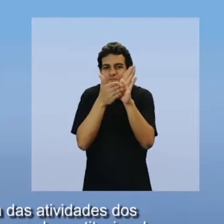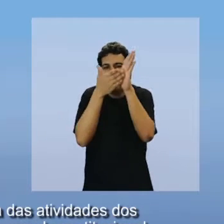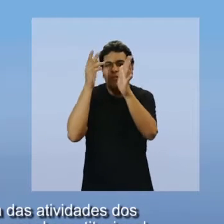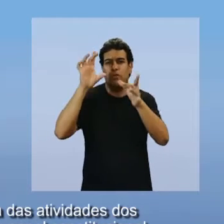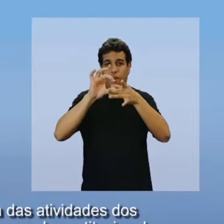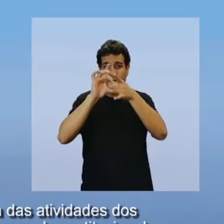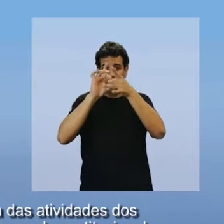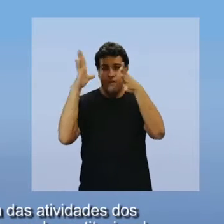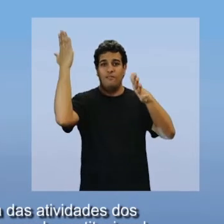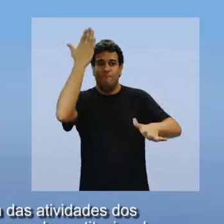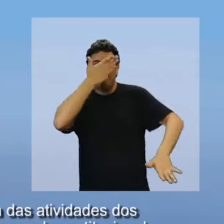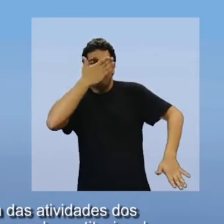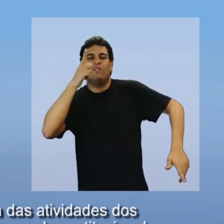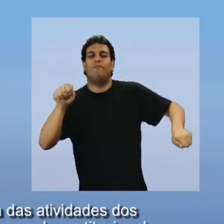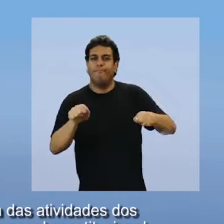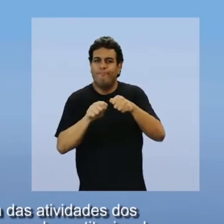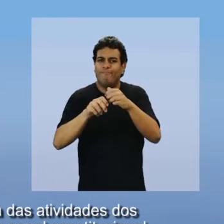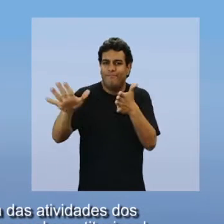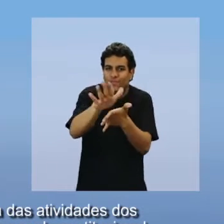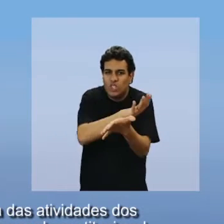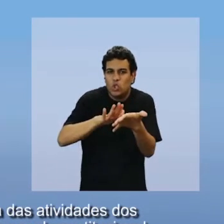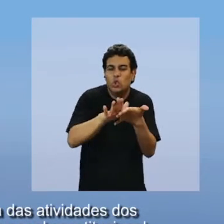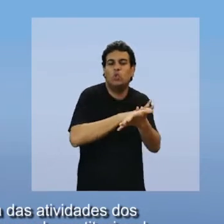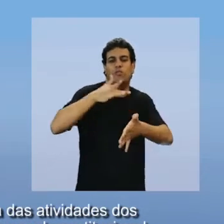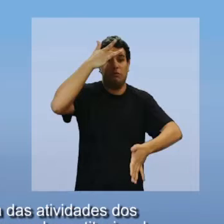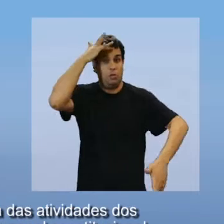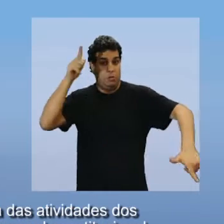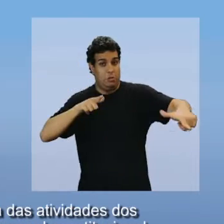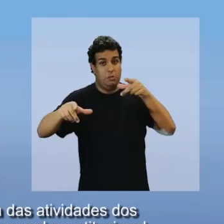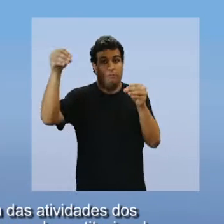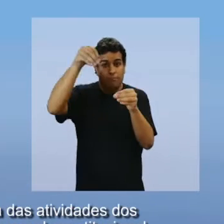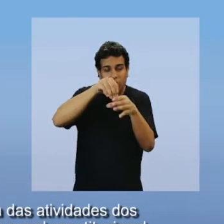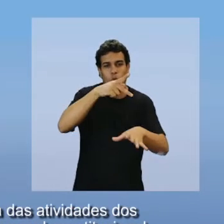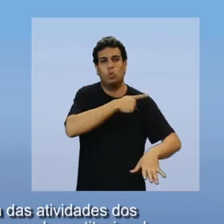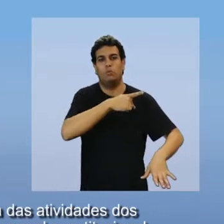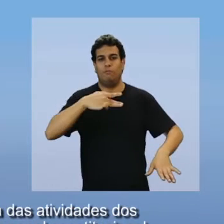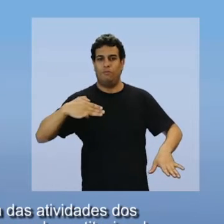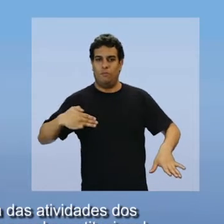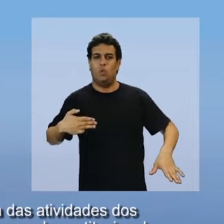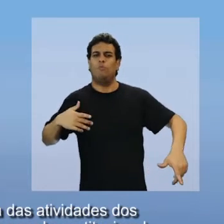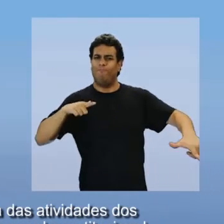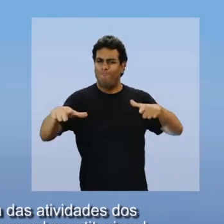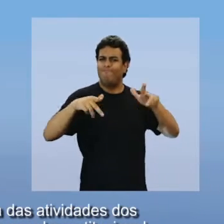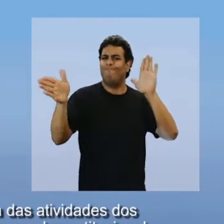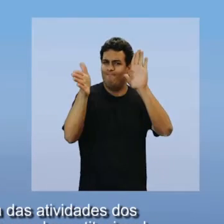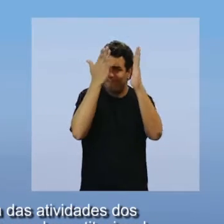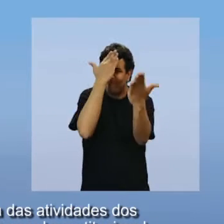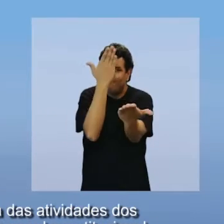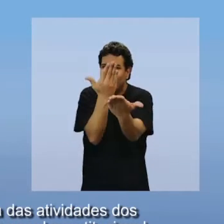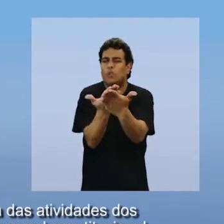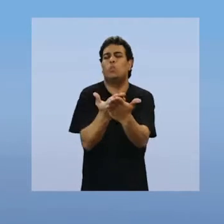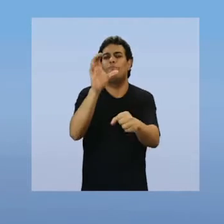transparência e presteza das atividades dos membros, servidores e órgãos da instituição, dando credibilidade ao seu papel